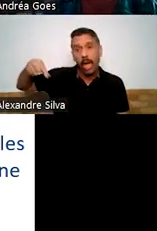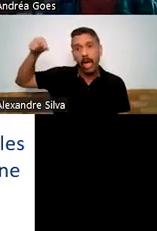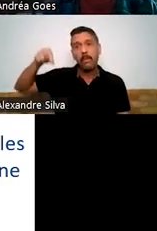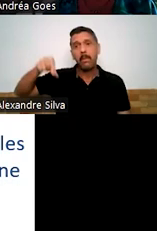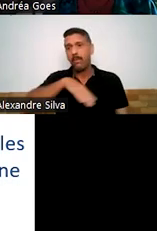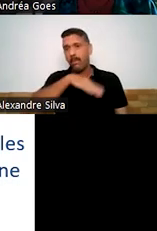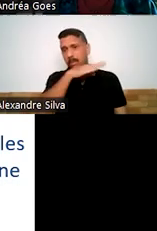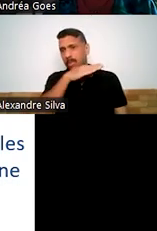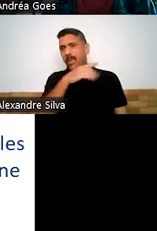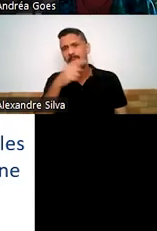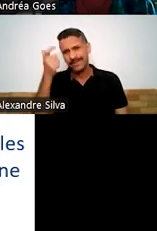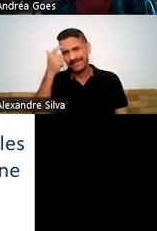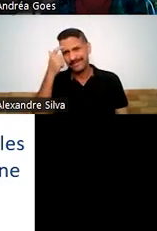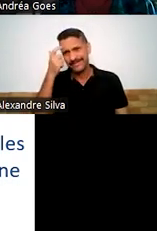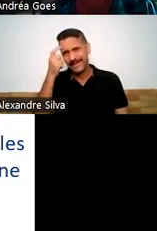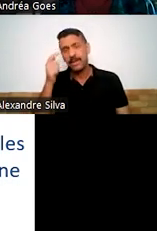considerem esses indivíduos,